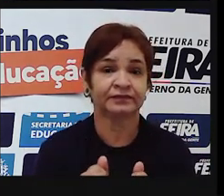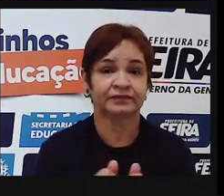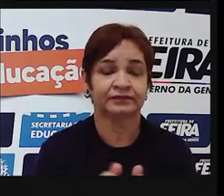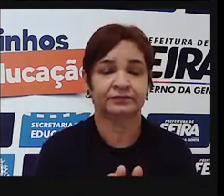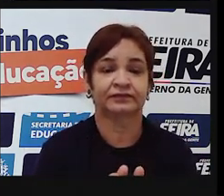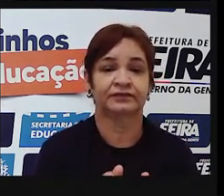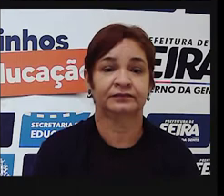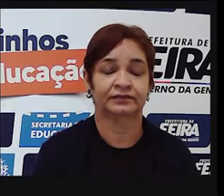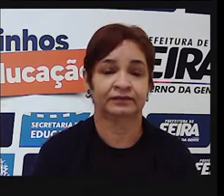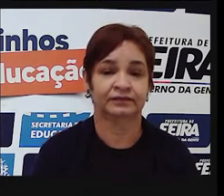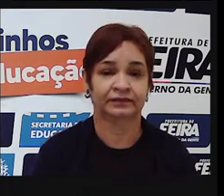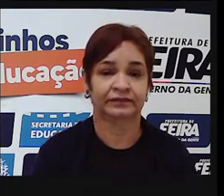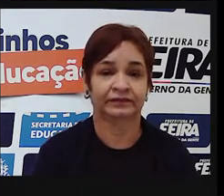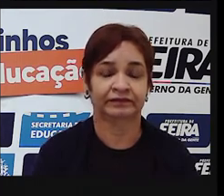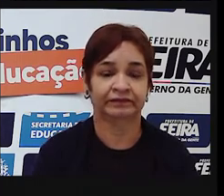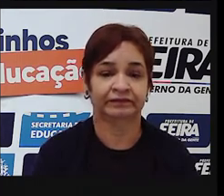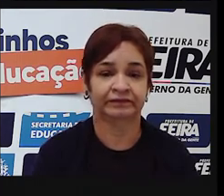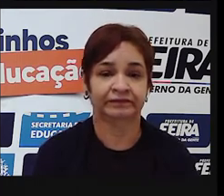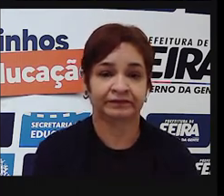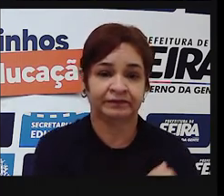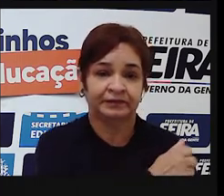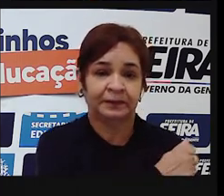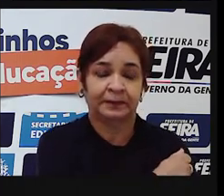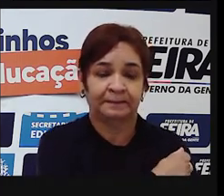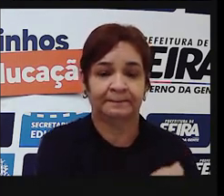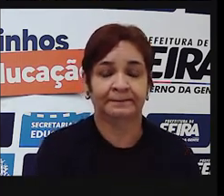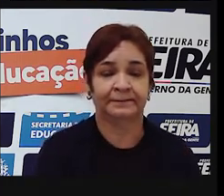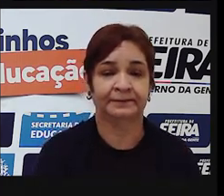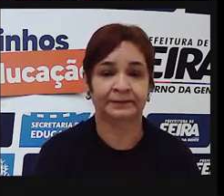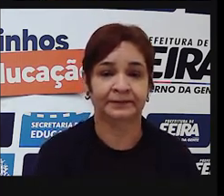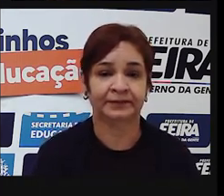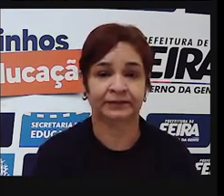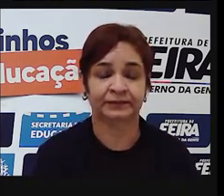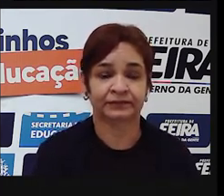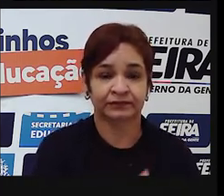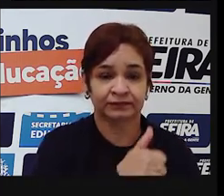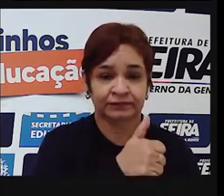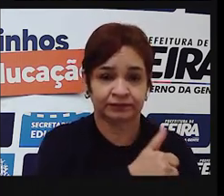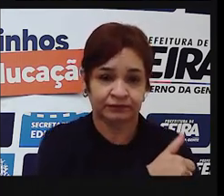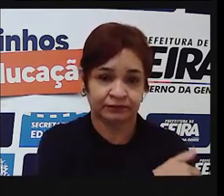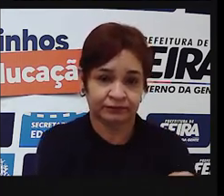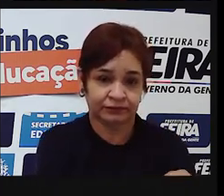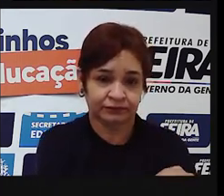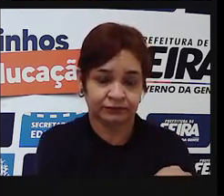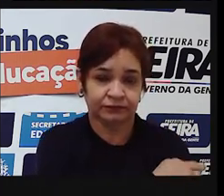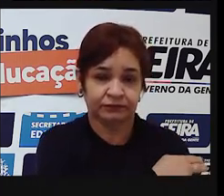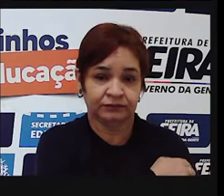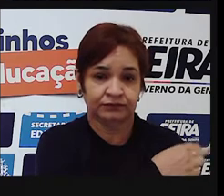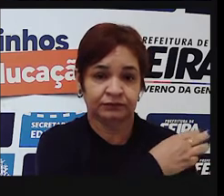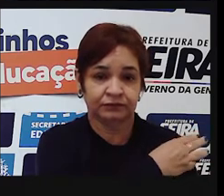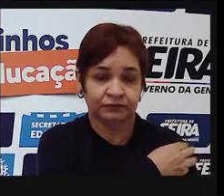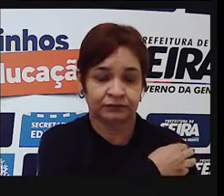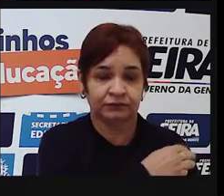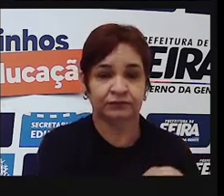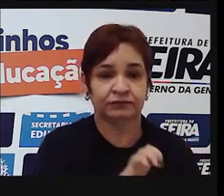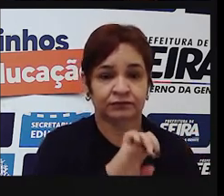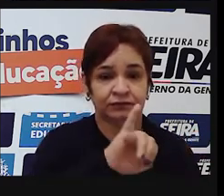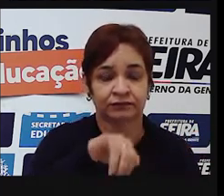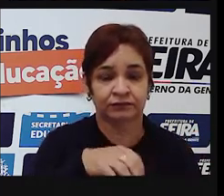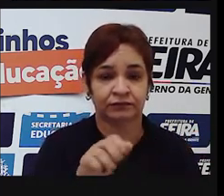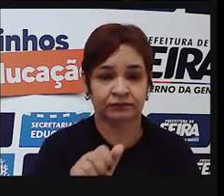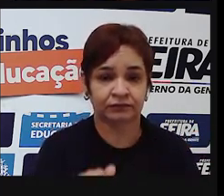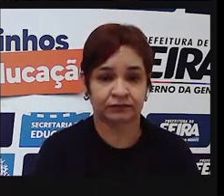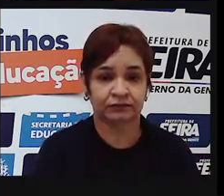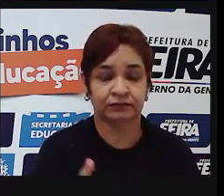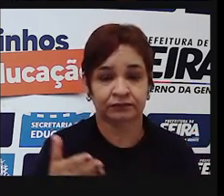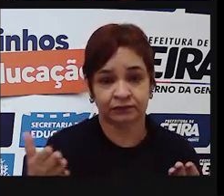ela é própria para o estágio 1, 2 e 3. Então, se você é de alguma dessas turmas,